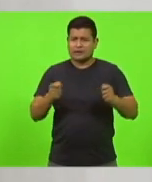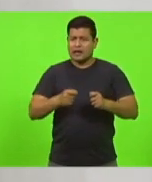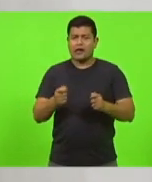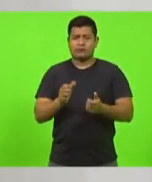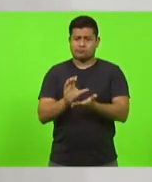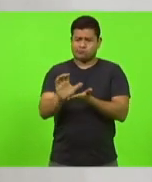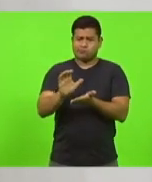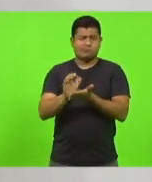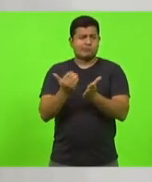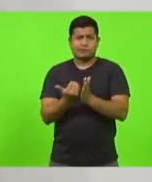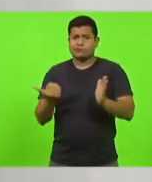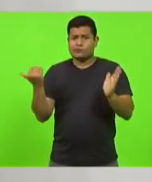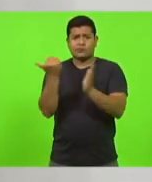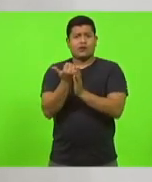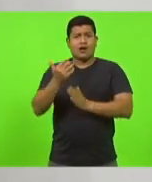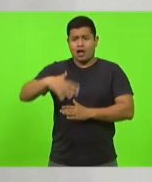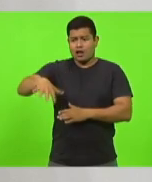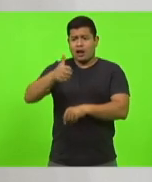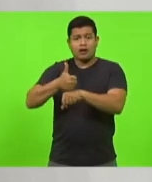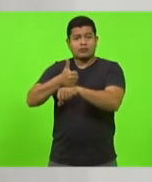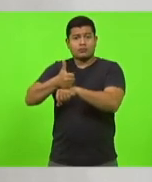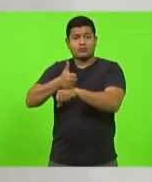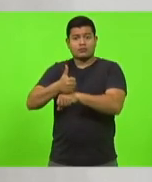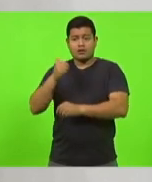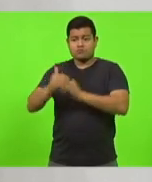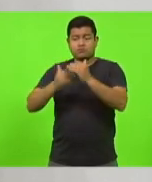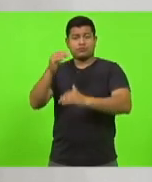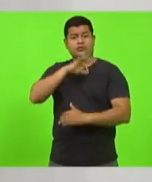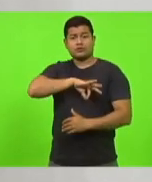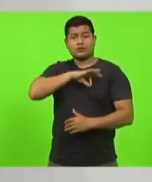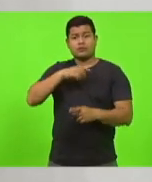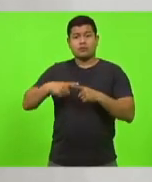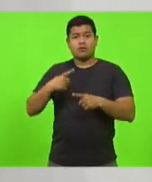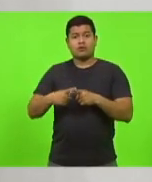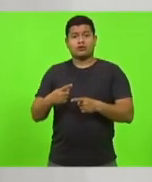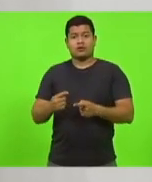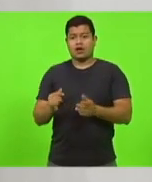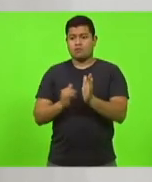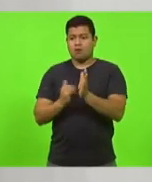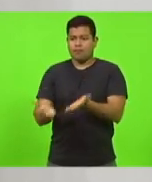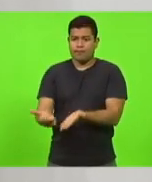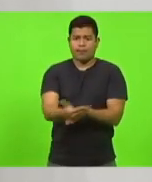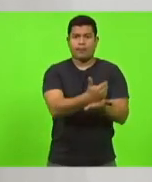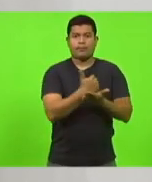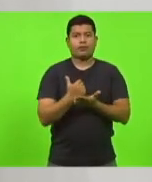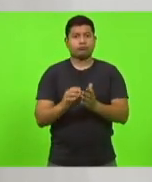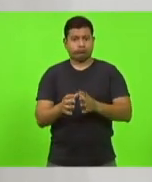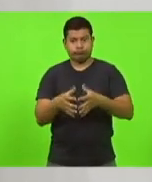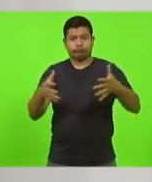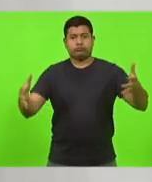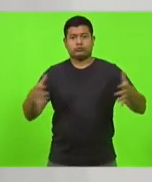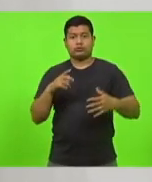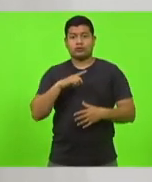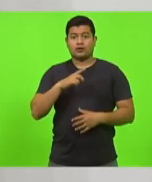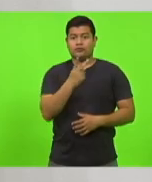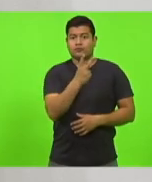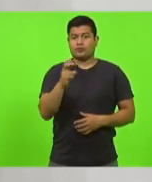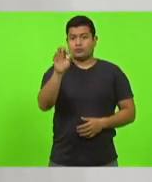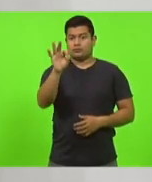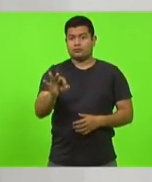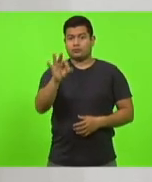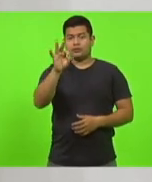na carreira. É possível, porque a arrecadação está crescendo, porque nós temos 25% a